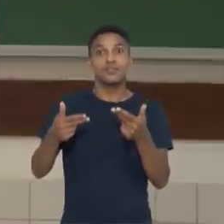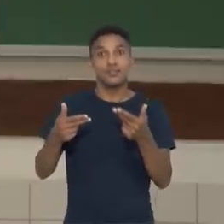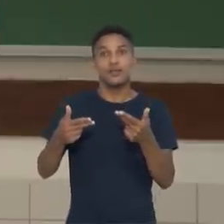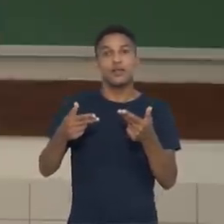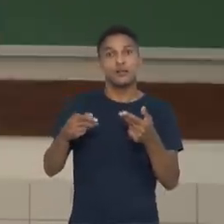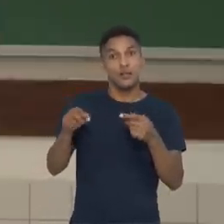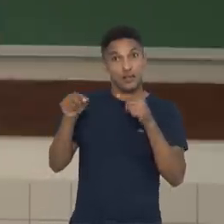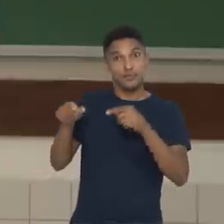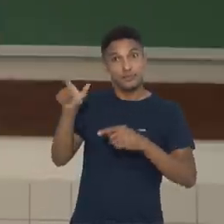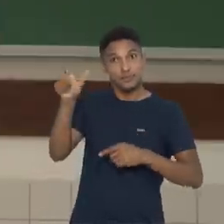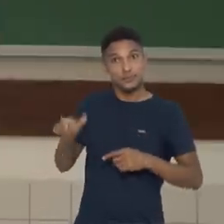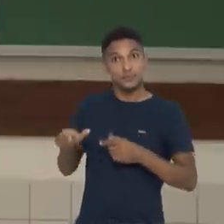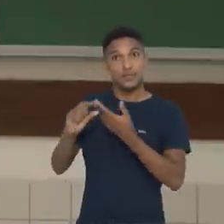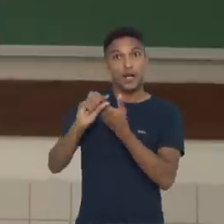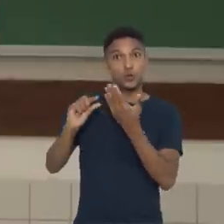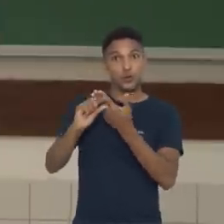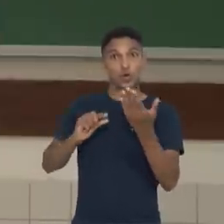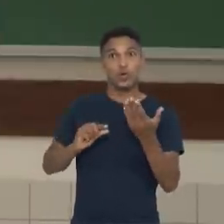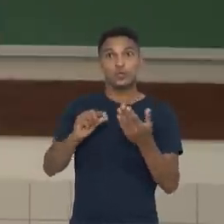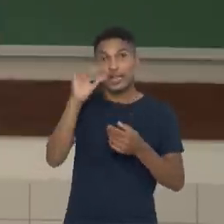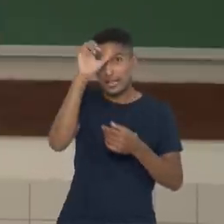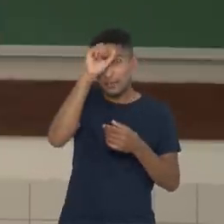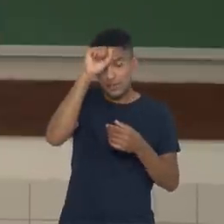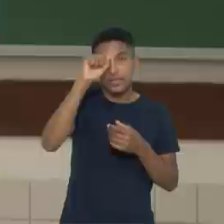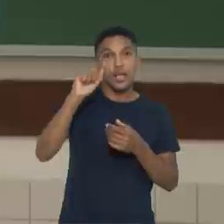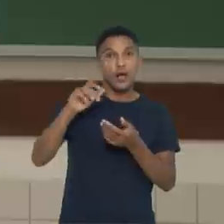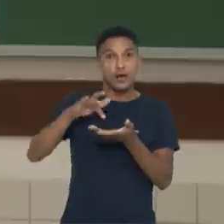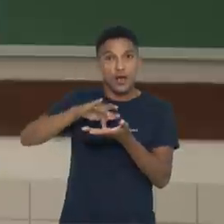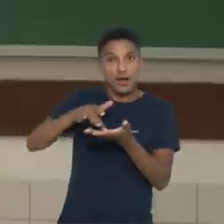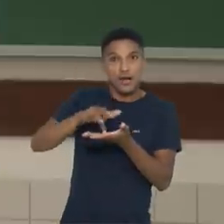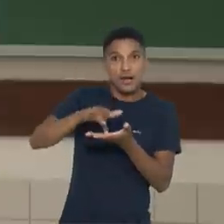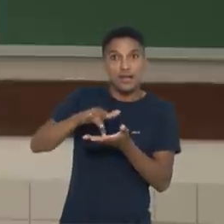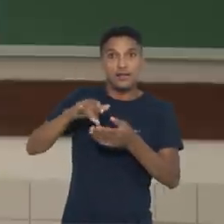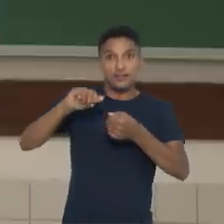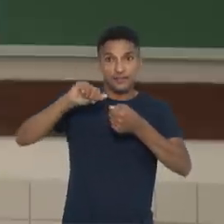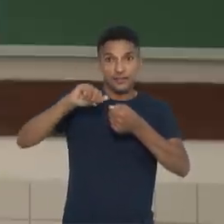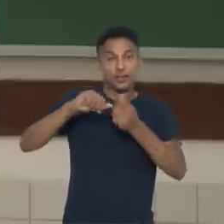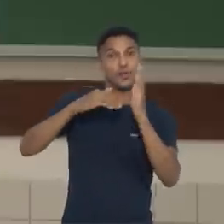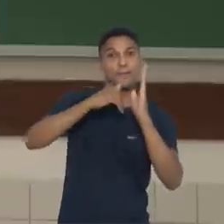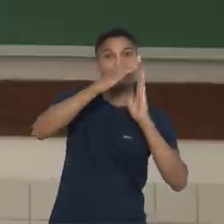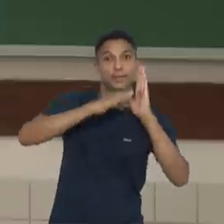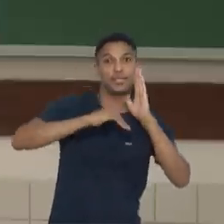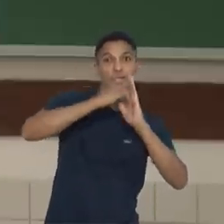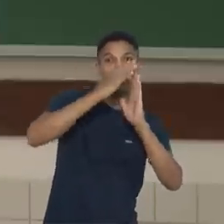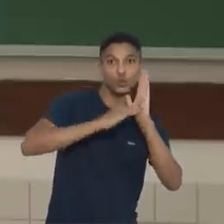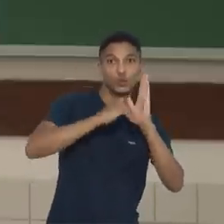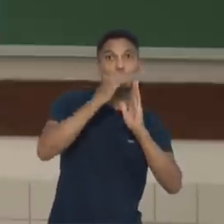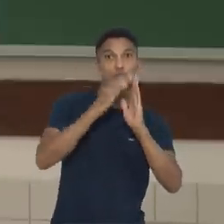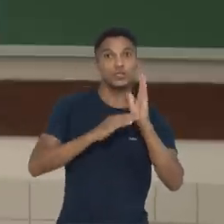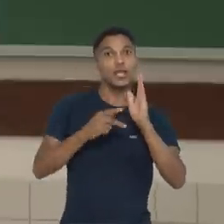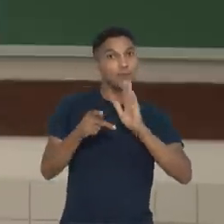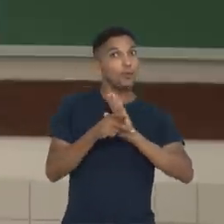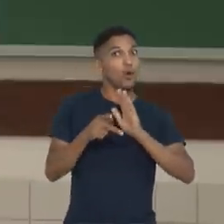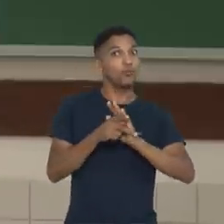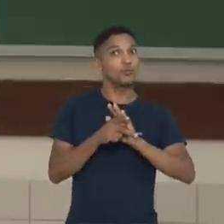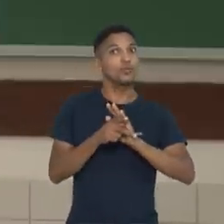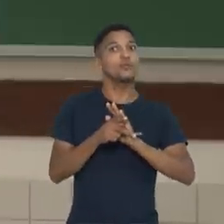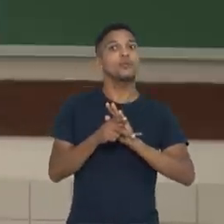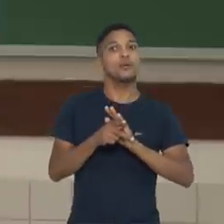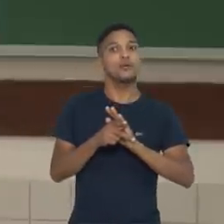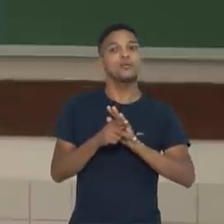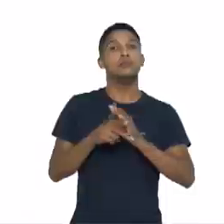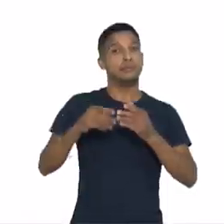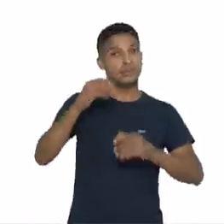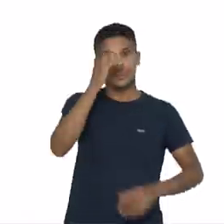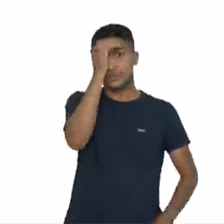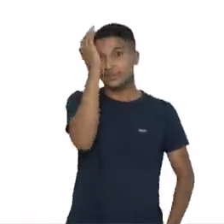né? Fazendo e o seu marido estimulou ela a começar a fazer suas pinturas, uma artista brasileira.